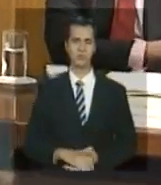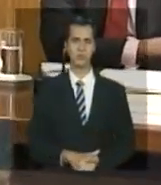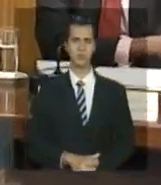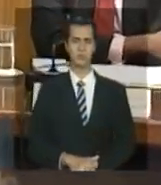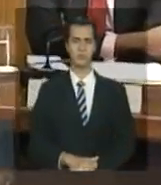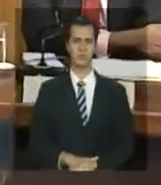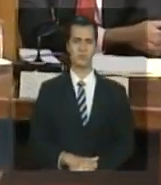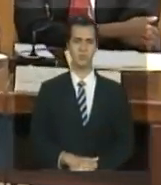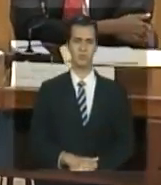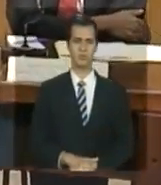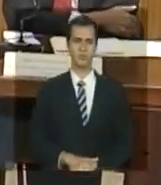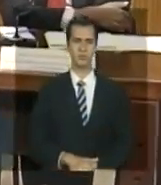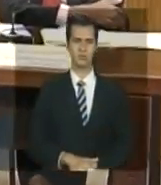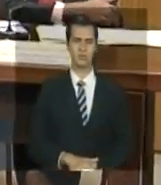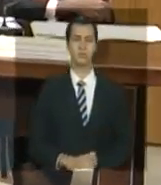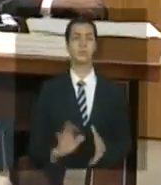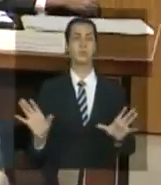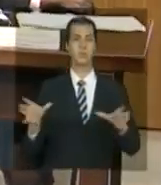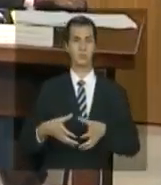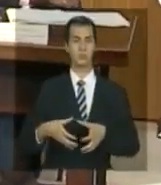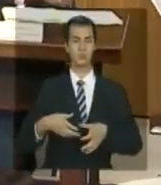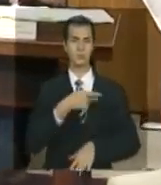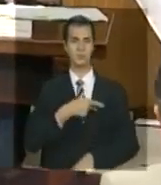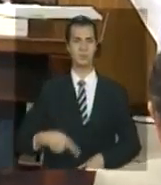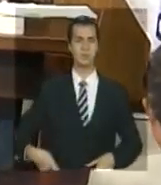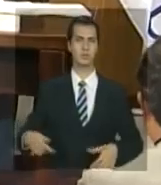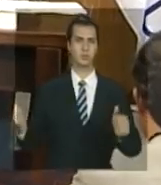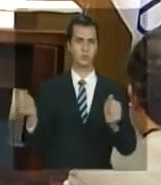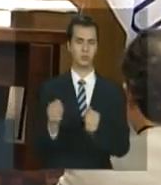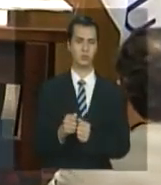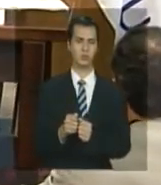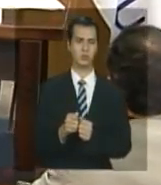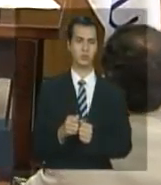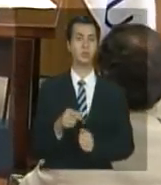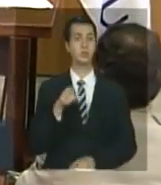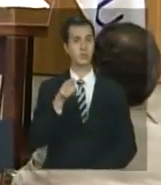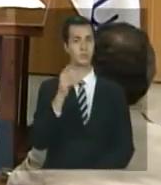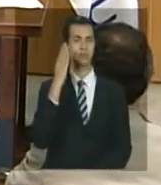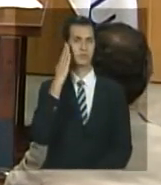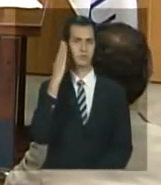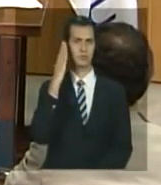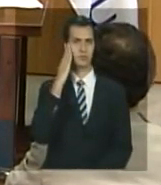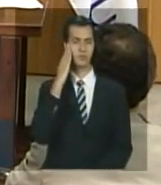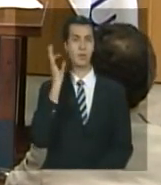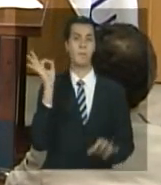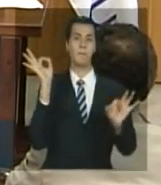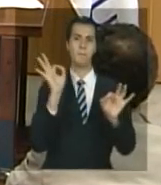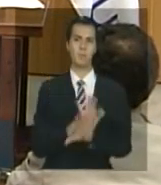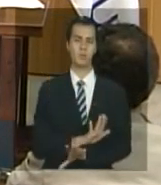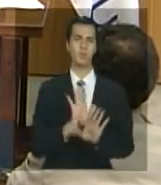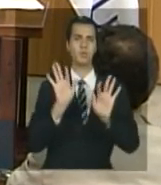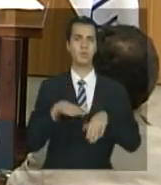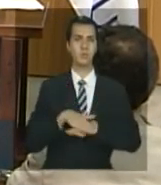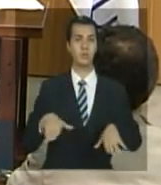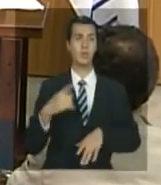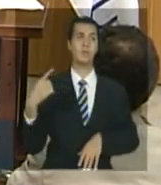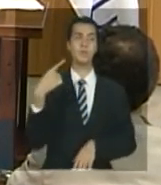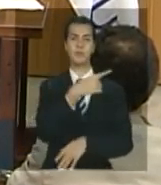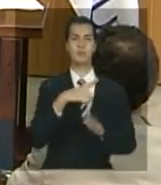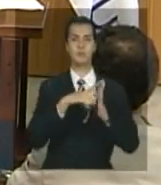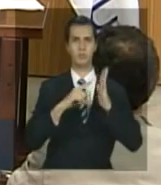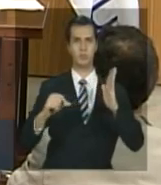Não, comitiva, delegação oficial. Como você sabe, ela só é definida no Palácio do Planalto